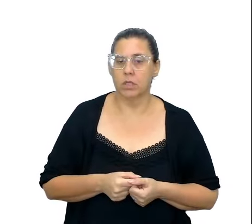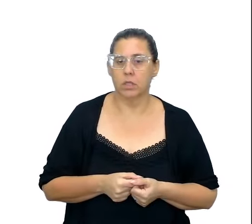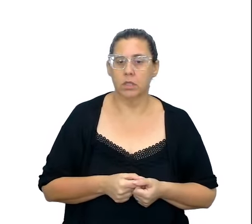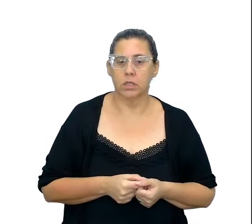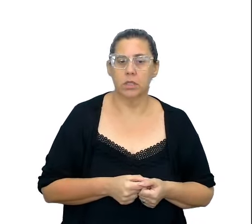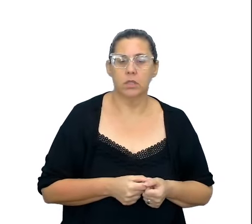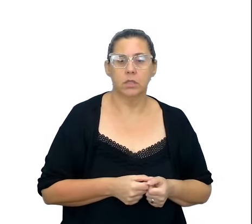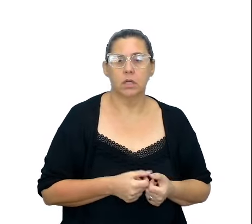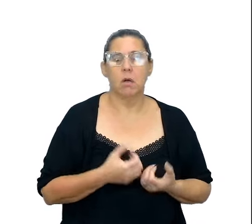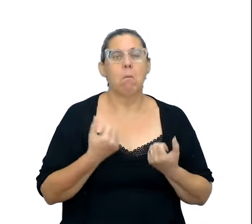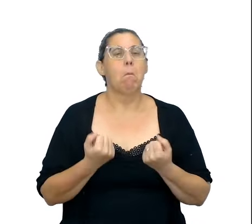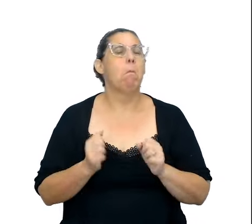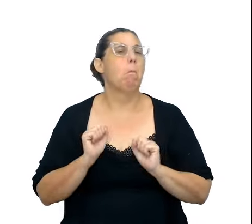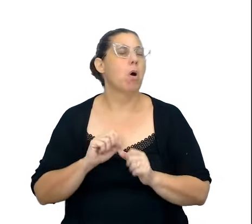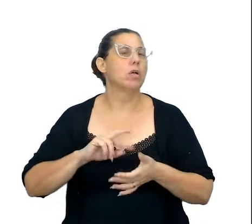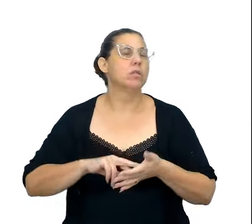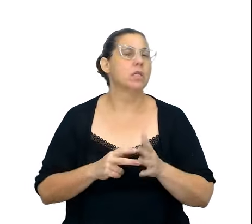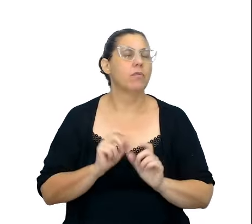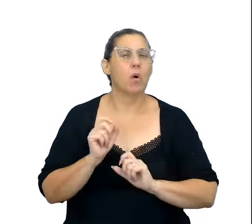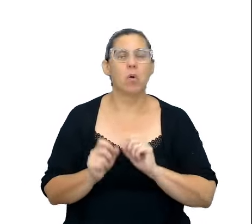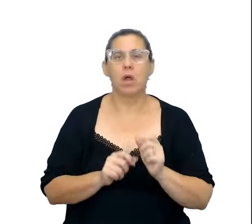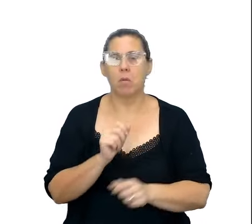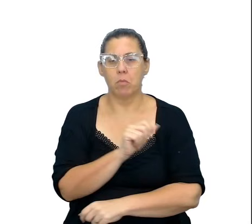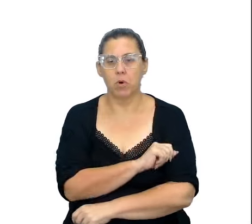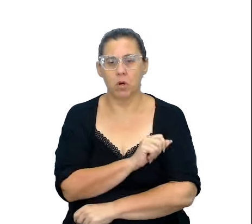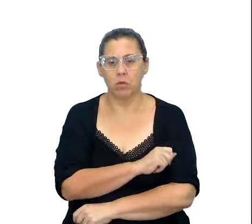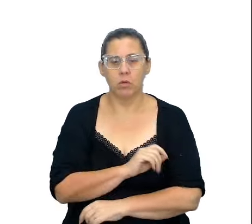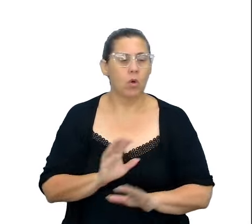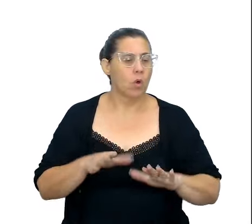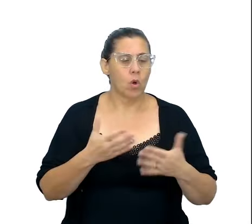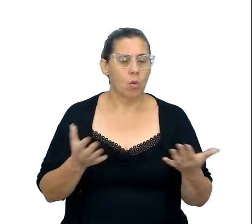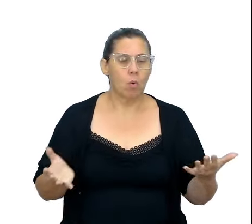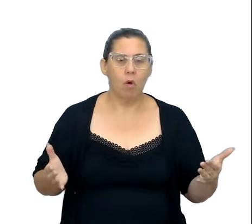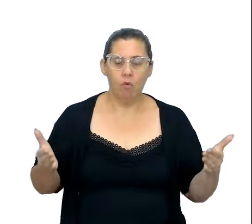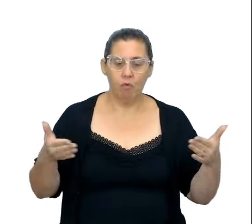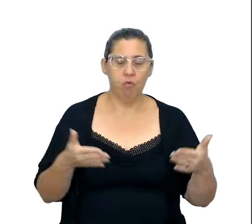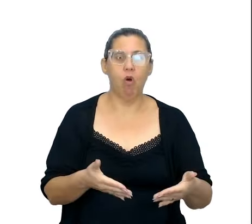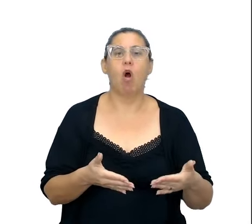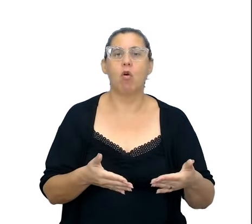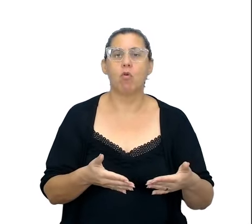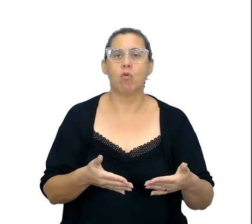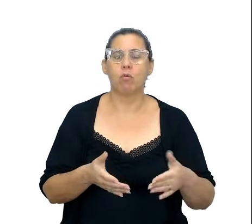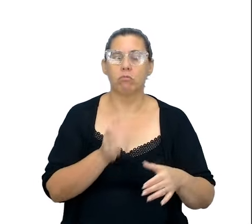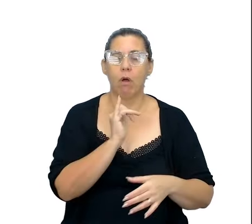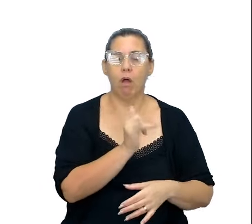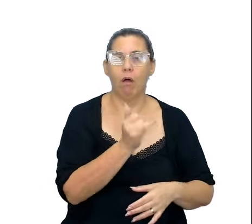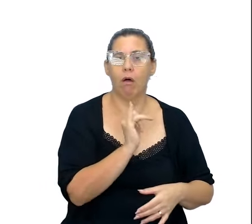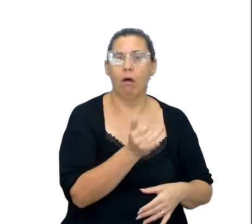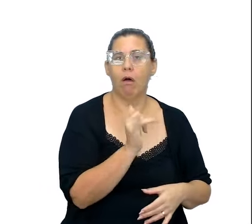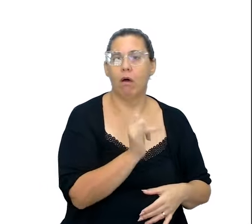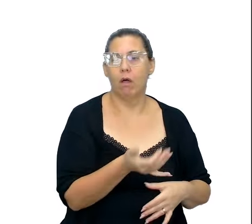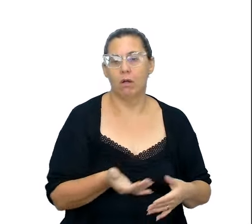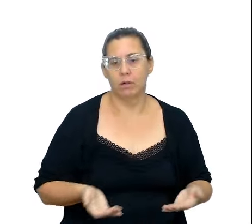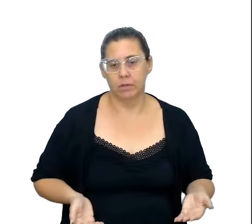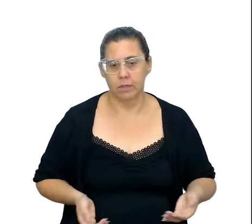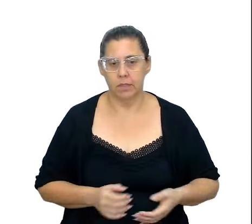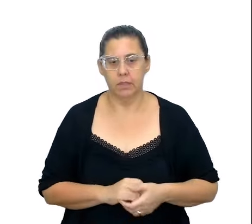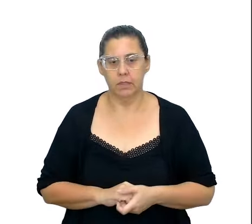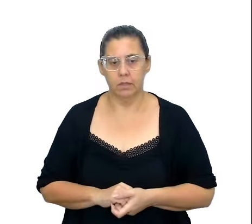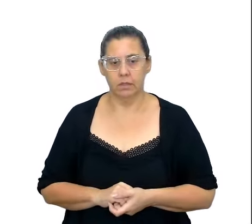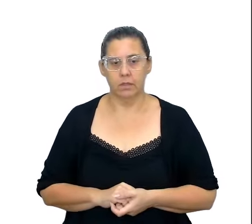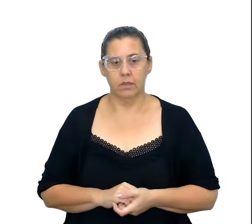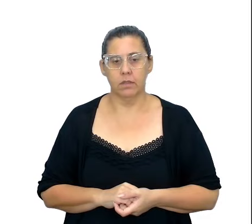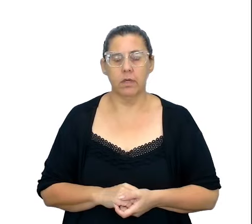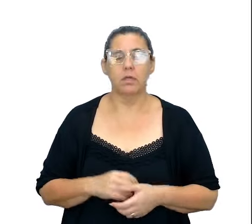retextualizadas poderiam significar para os estudantes? Para que público-alvo elas poderiam ser contadas ou dramatizadas? É importante